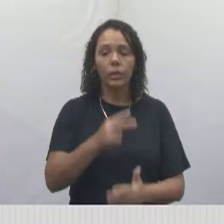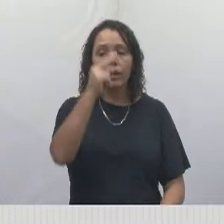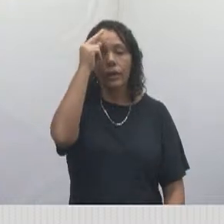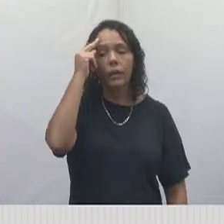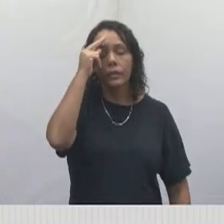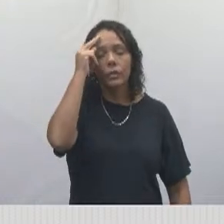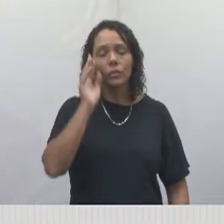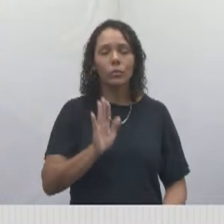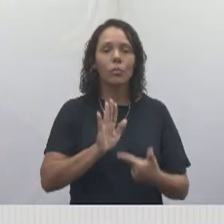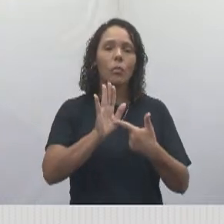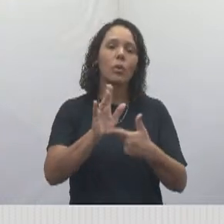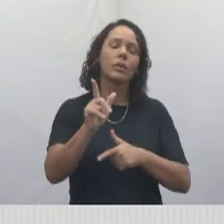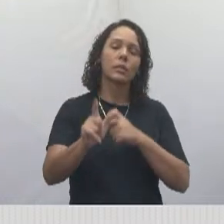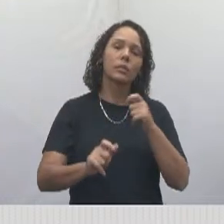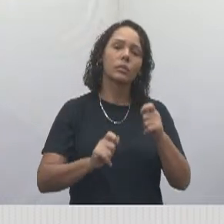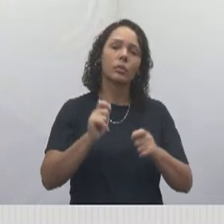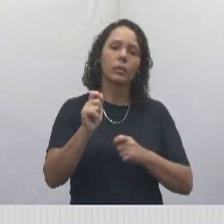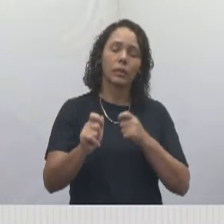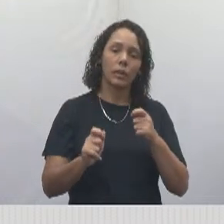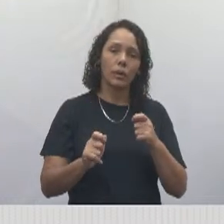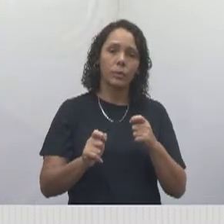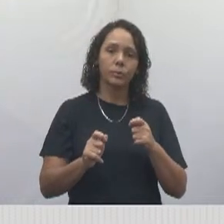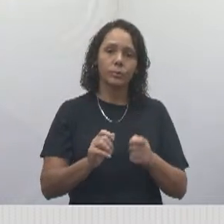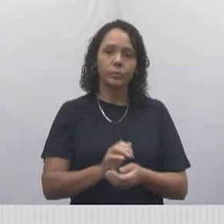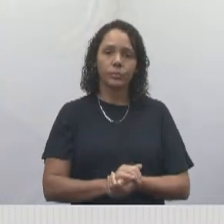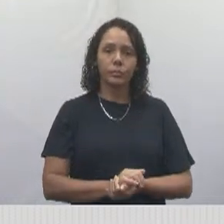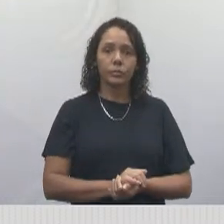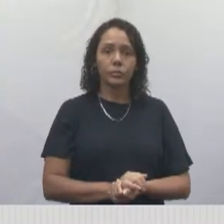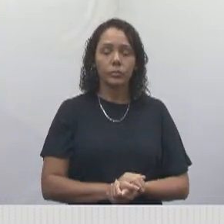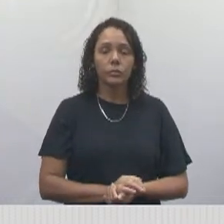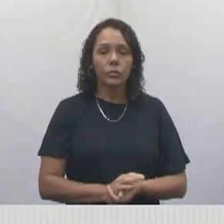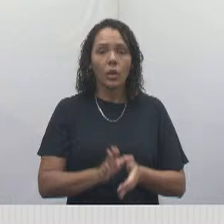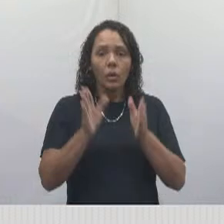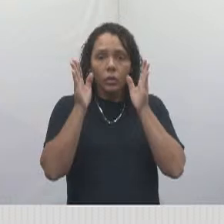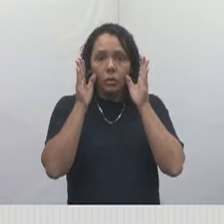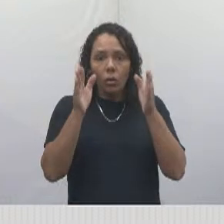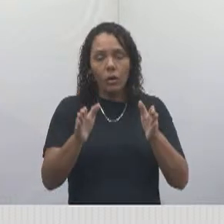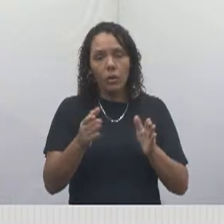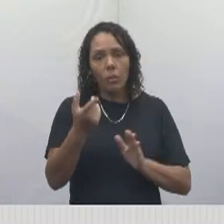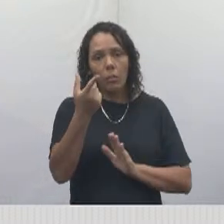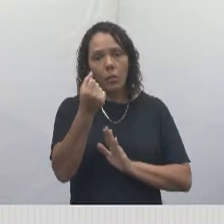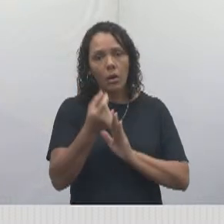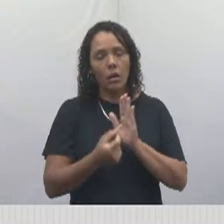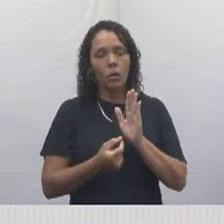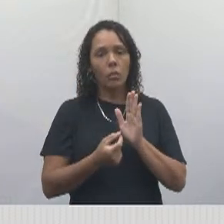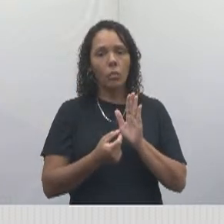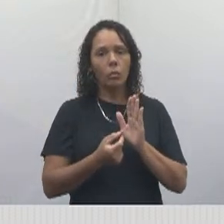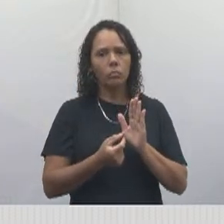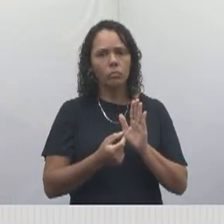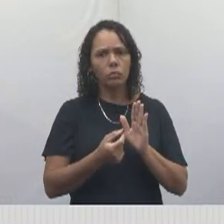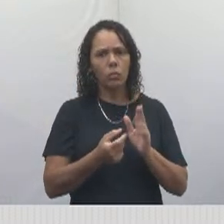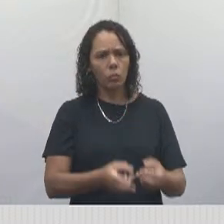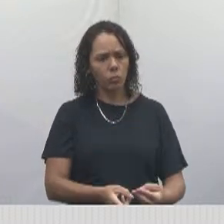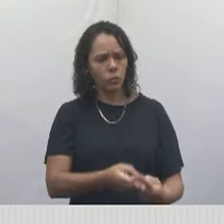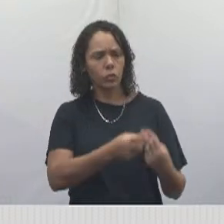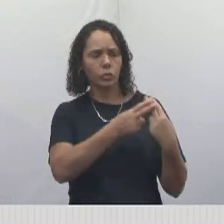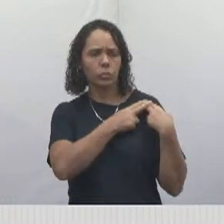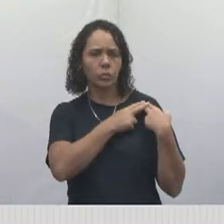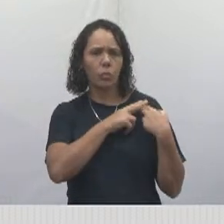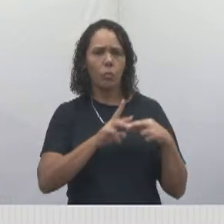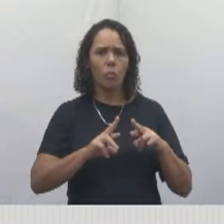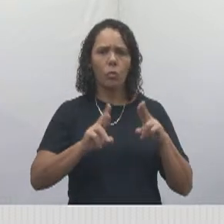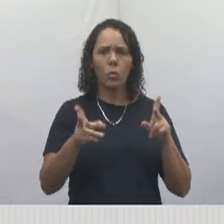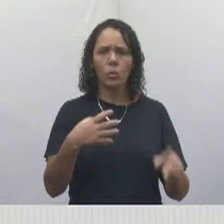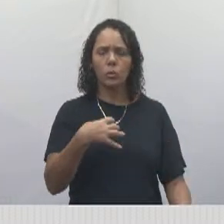Contas olhe para o município e para as contas do município com absoluto rigor. Muda o jeito que o tribunal olha para o